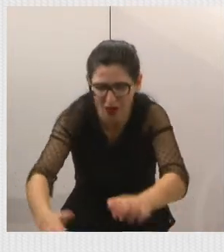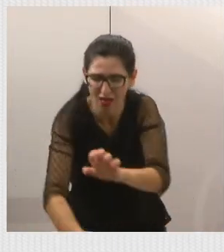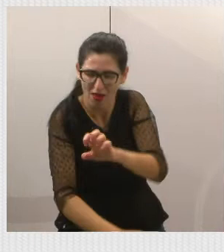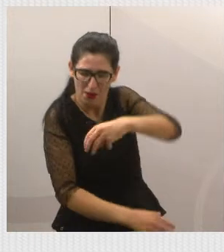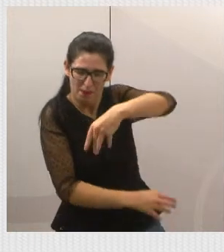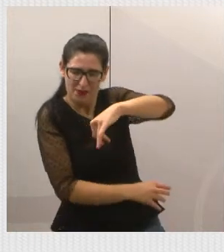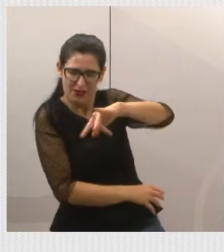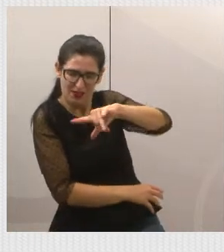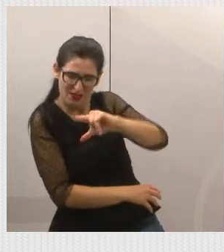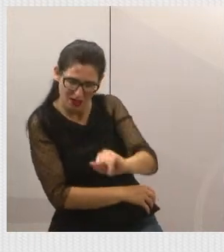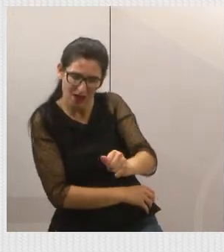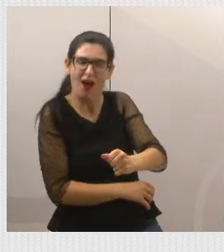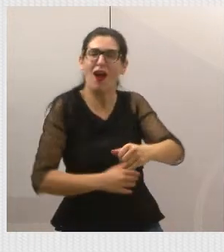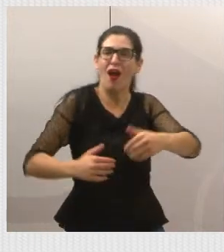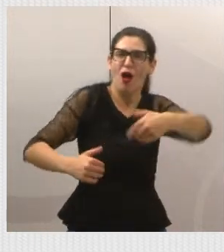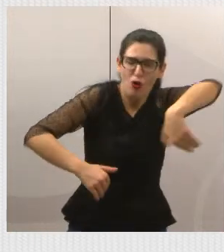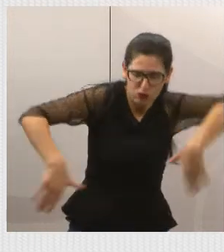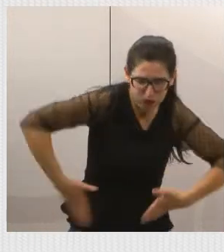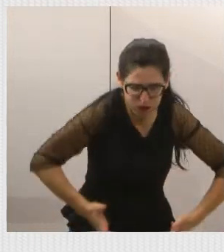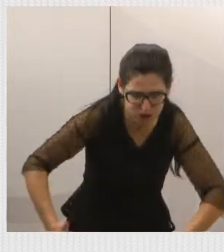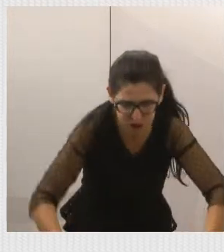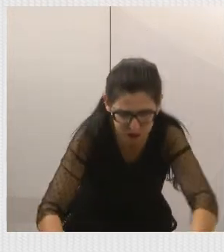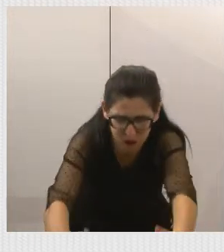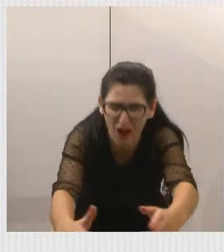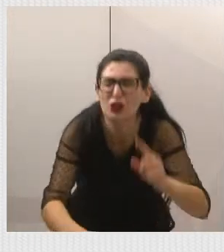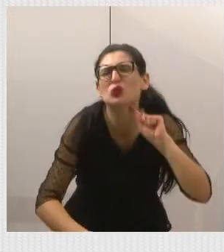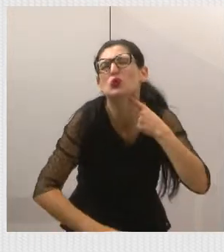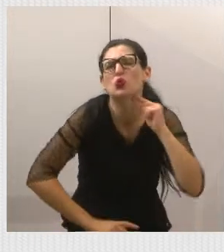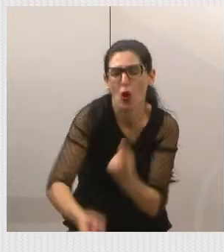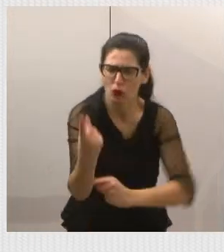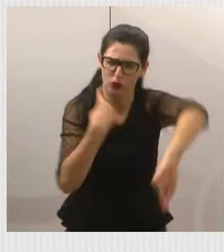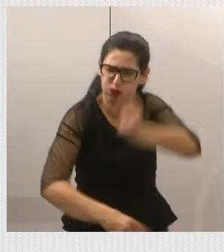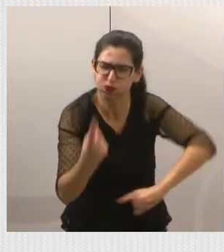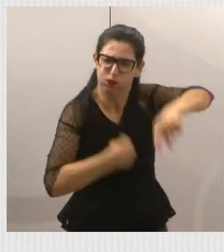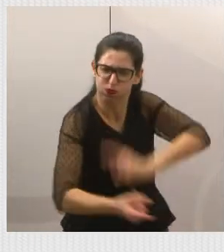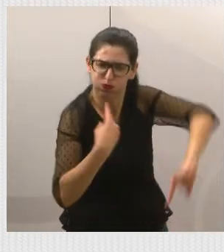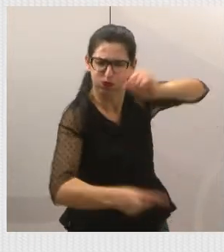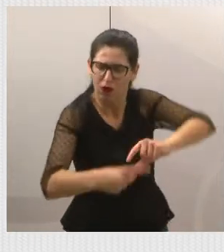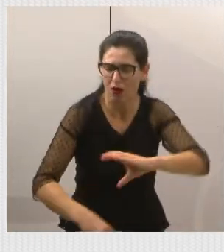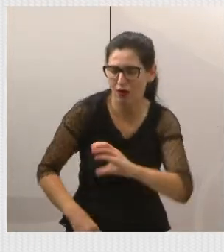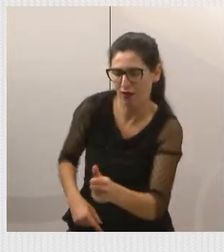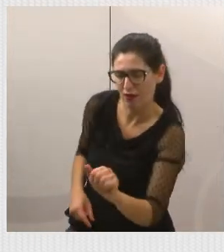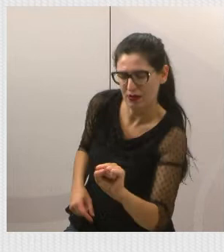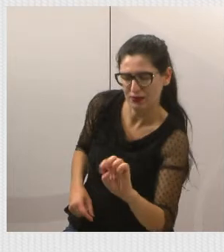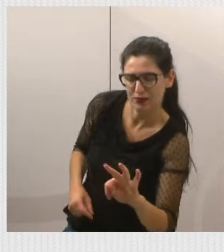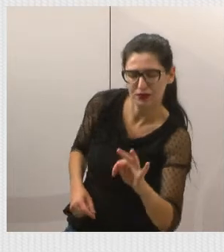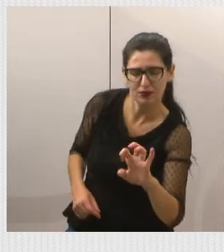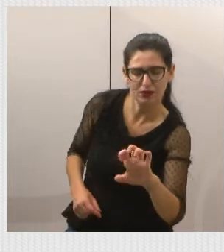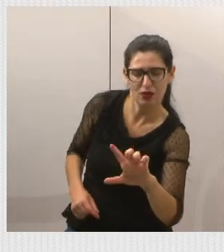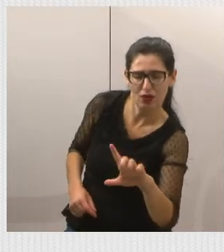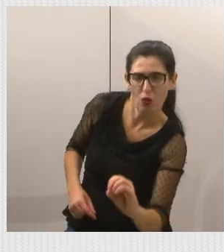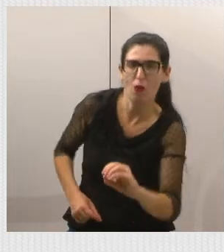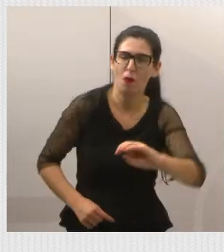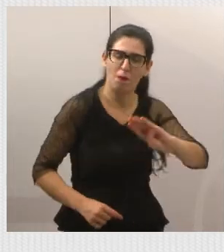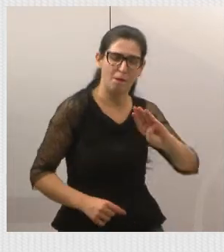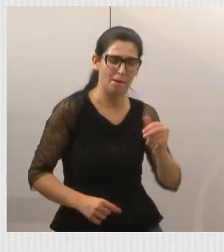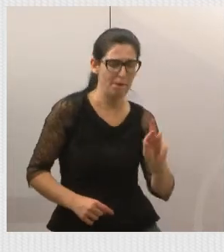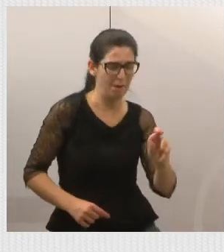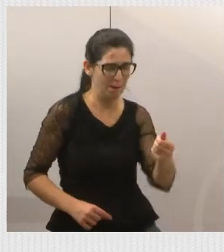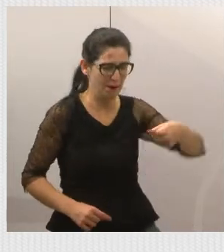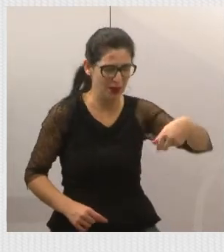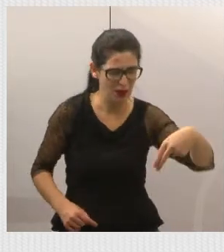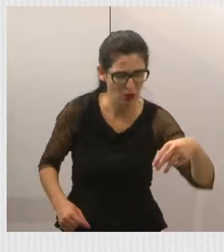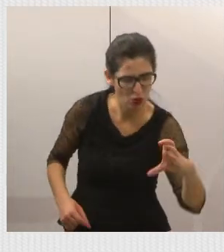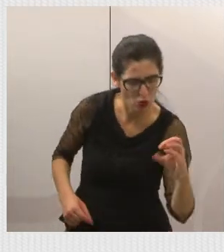Branco. Esse córrego, a não drenagem dele é uma dos responsáveis pelas enchentes